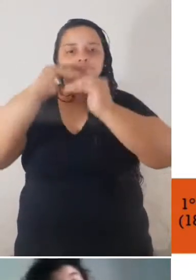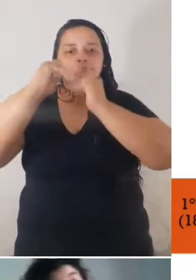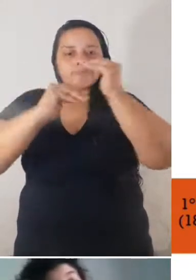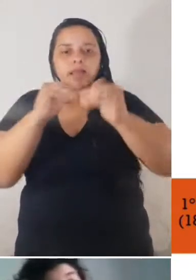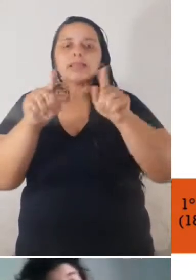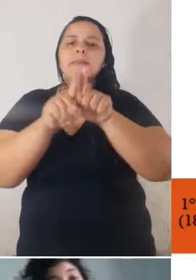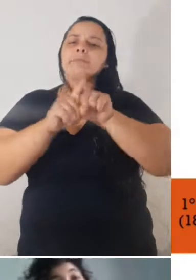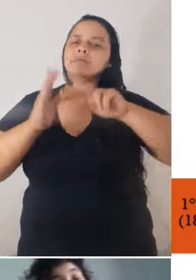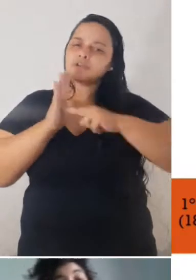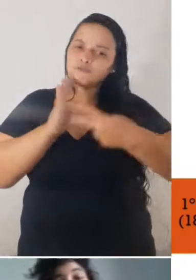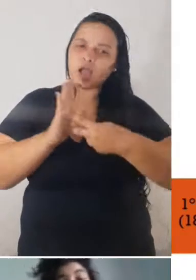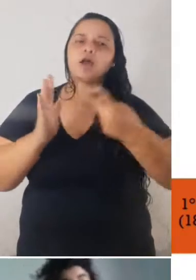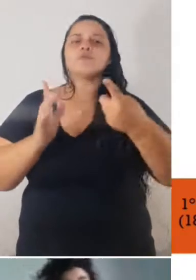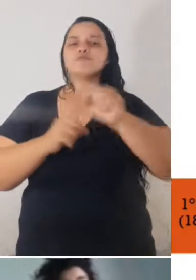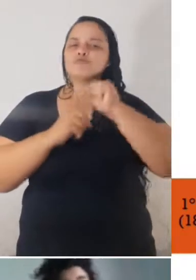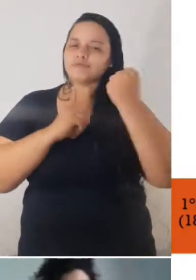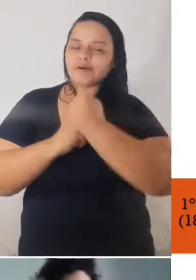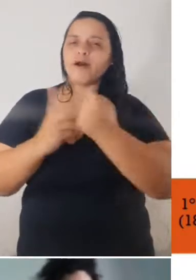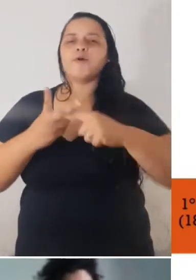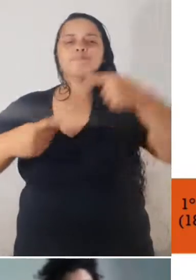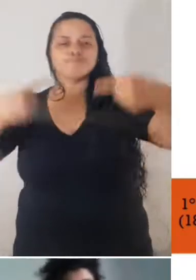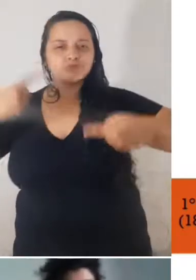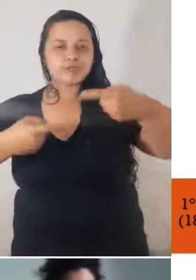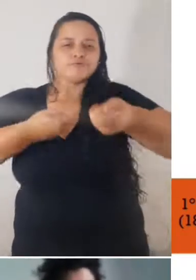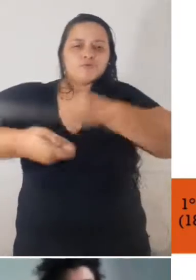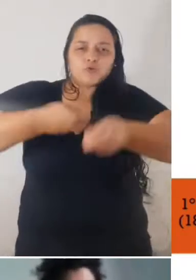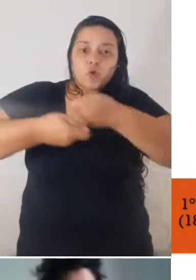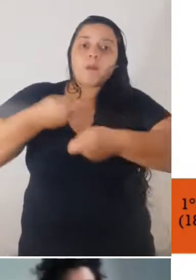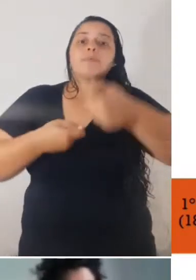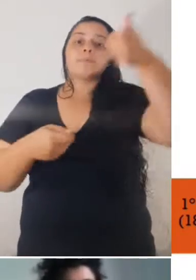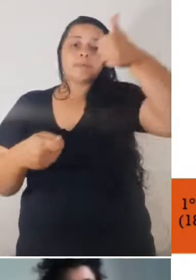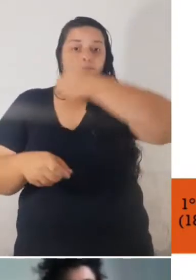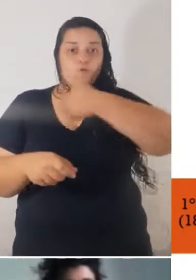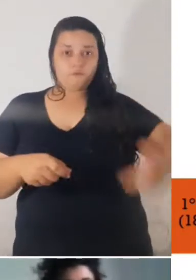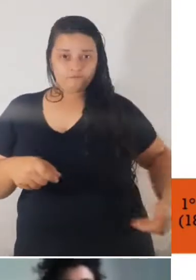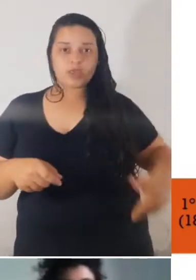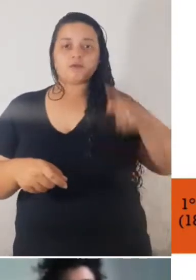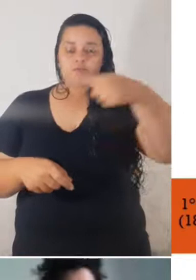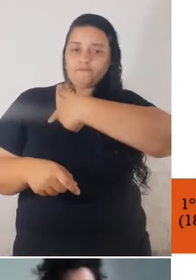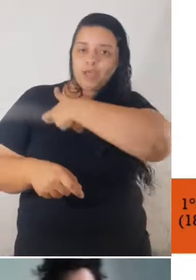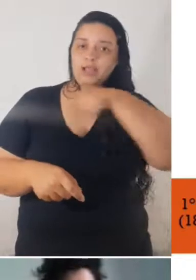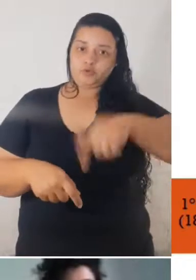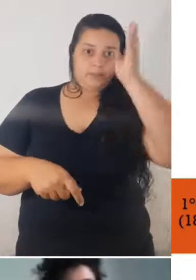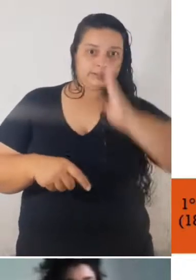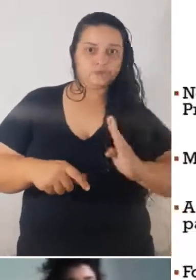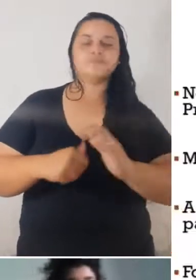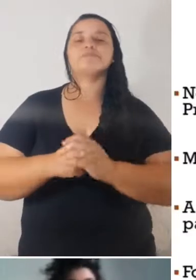e o significado político, social e econômico do que foi esse primeiro governo Vargas para a história do